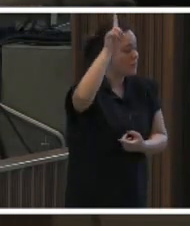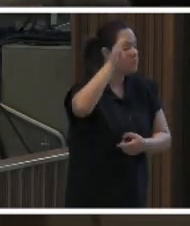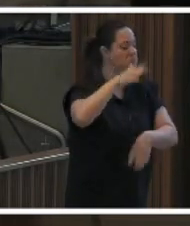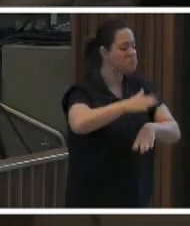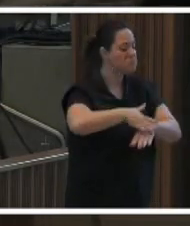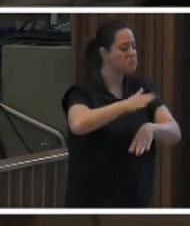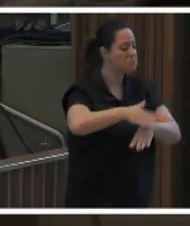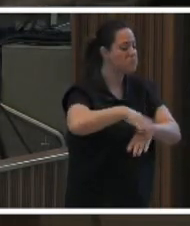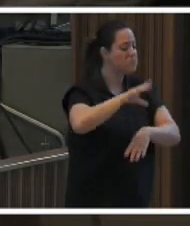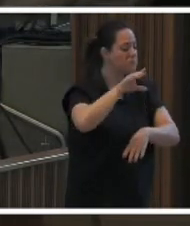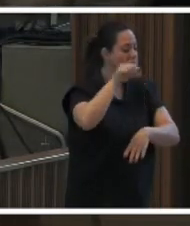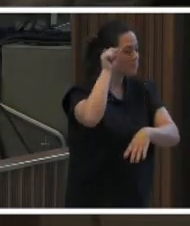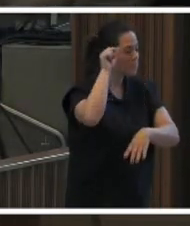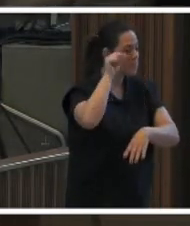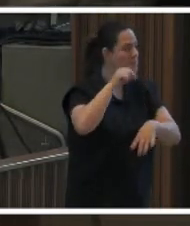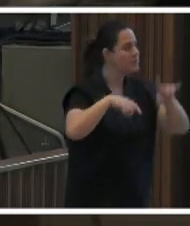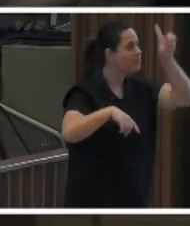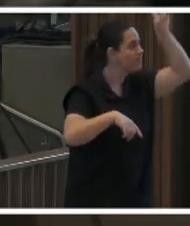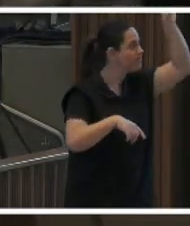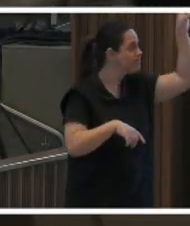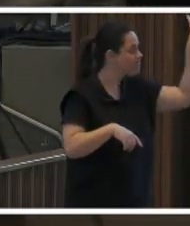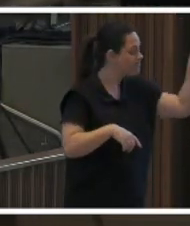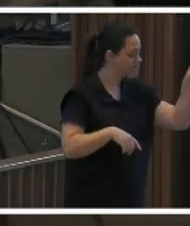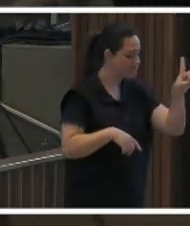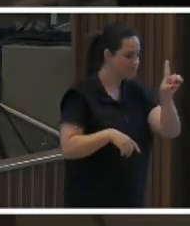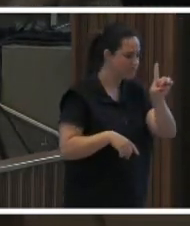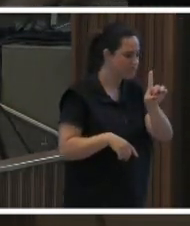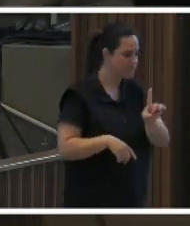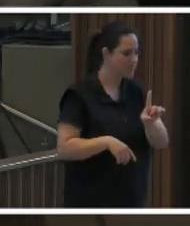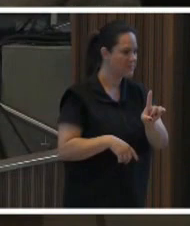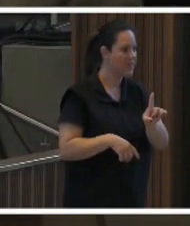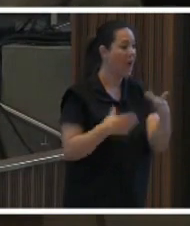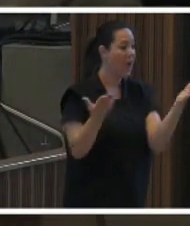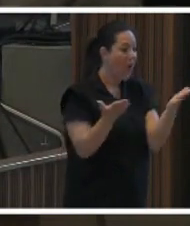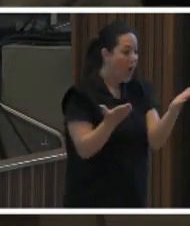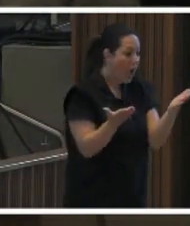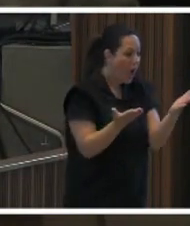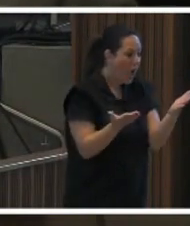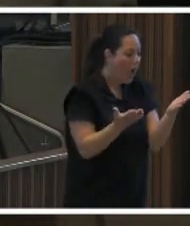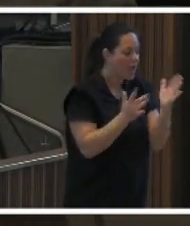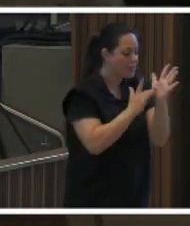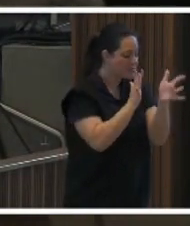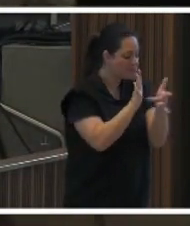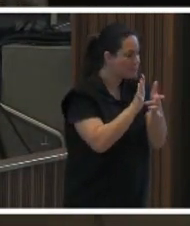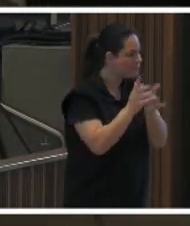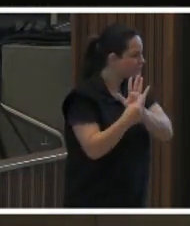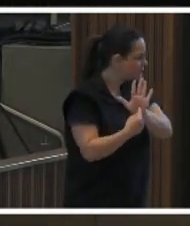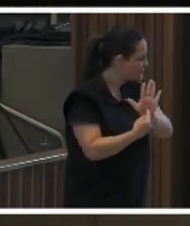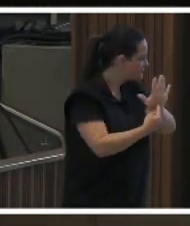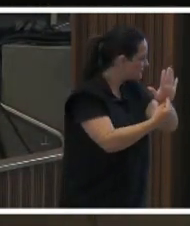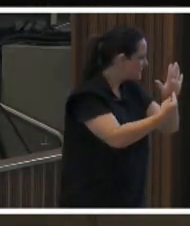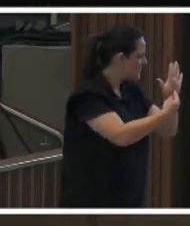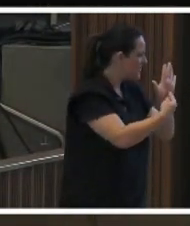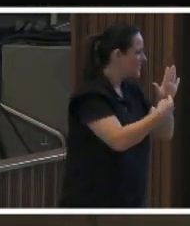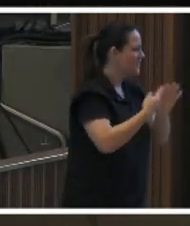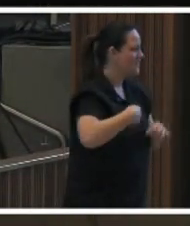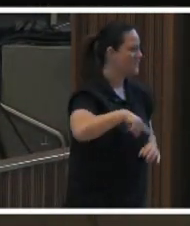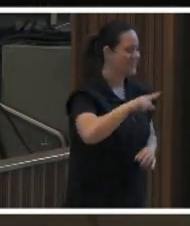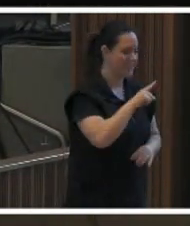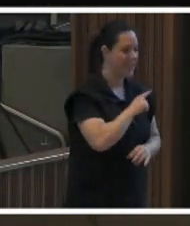no céu invadir a nossa vida para se revelar a nós. E era isso que